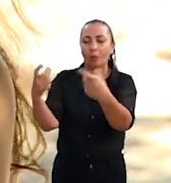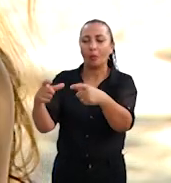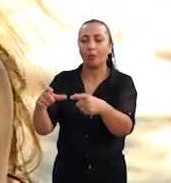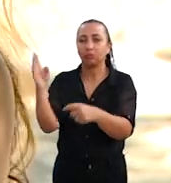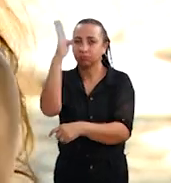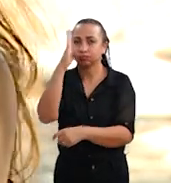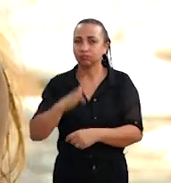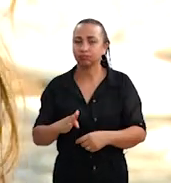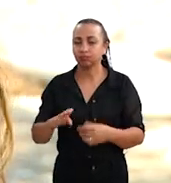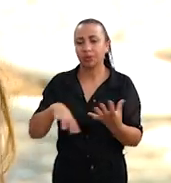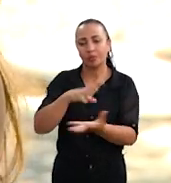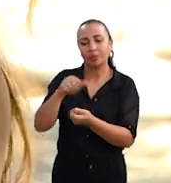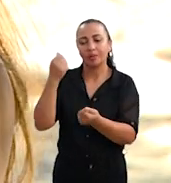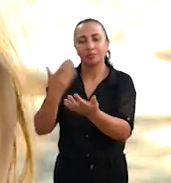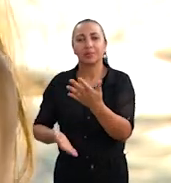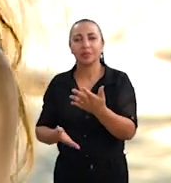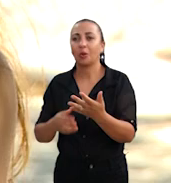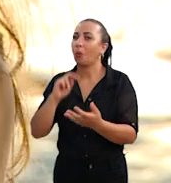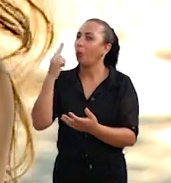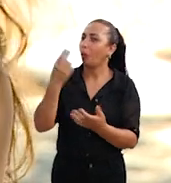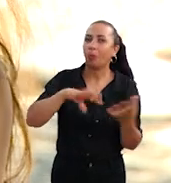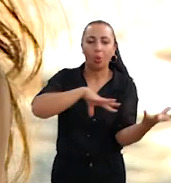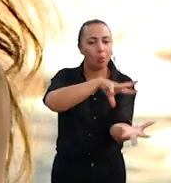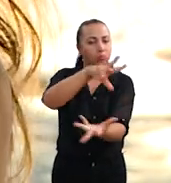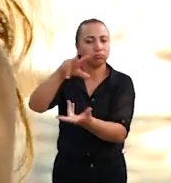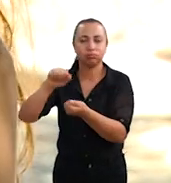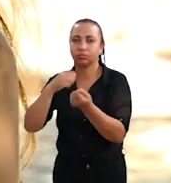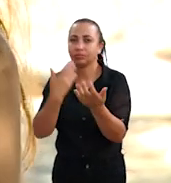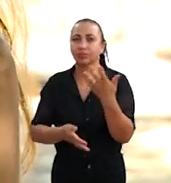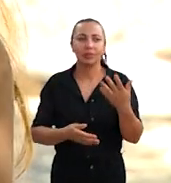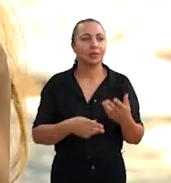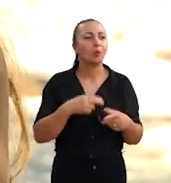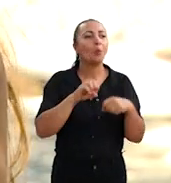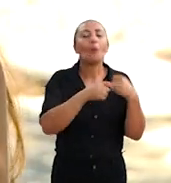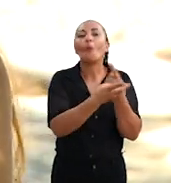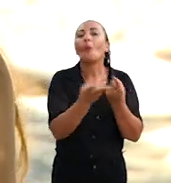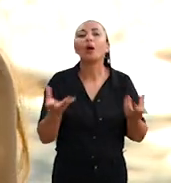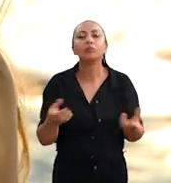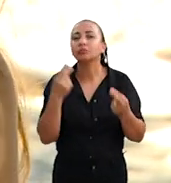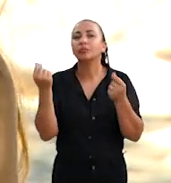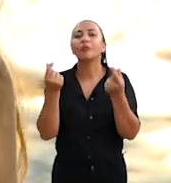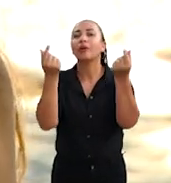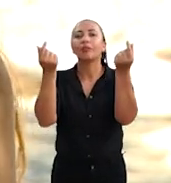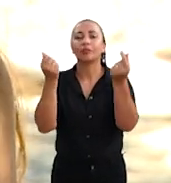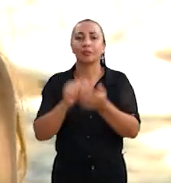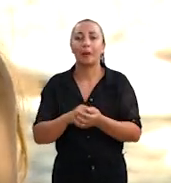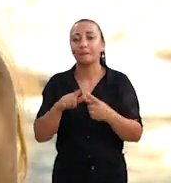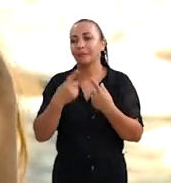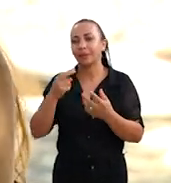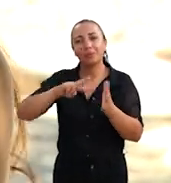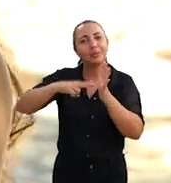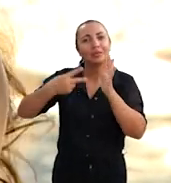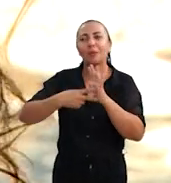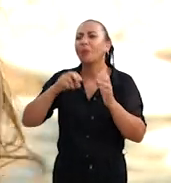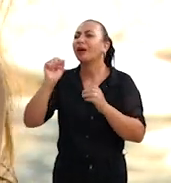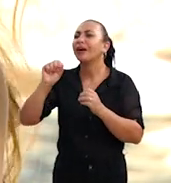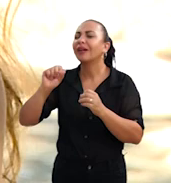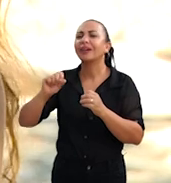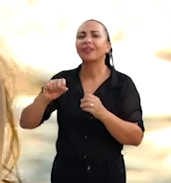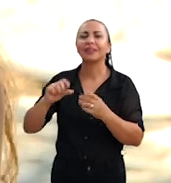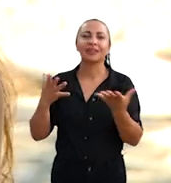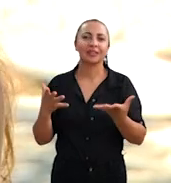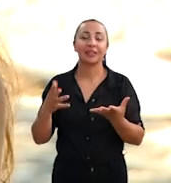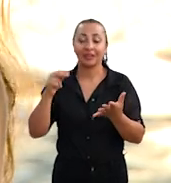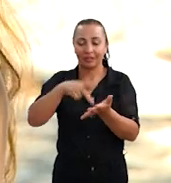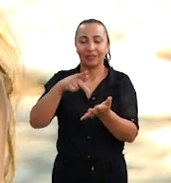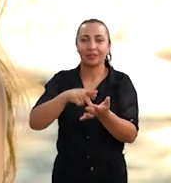no Brasil perdeu tanto, ou o setor de turismo no mundo perdeu tanto, a gente não compreende exatamente o que isso significa